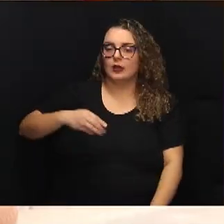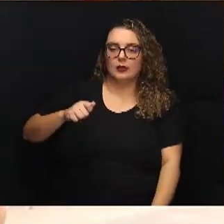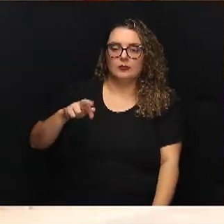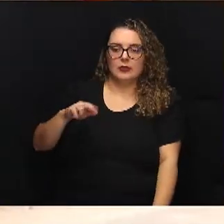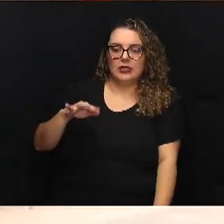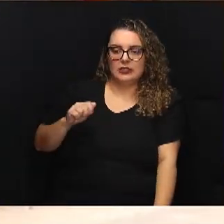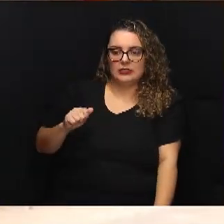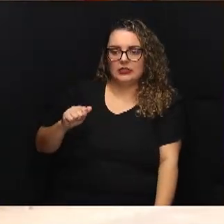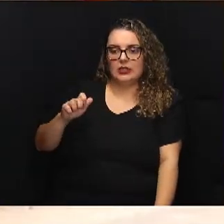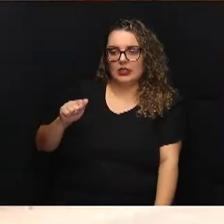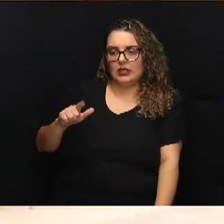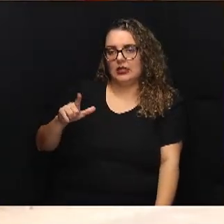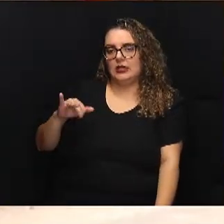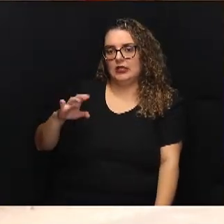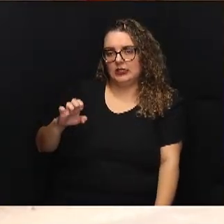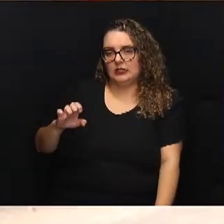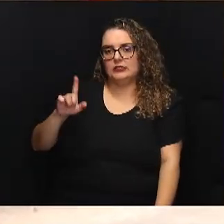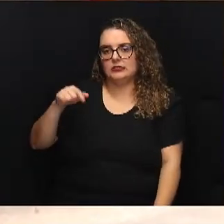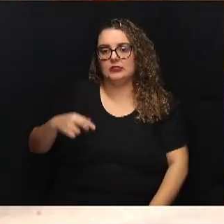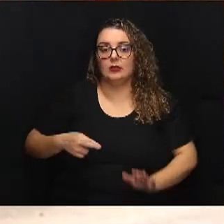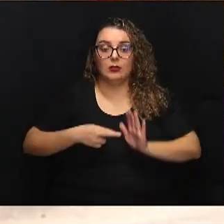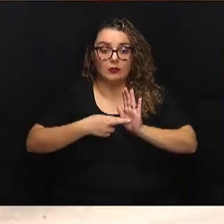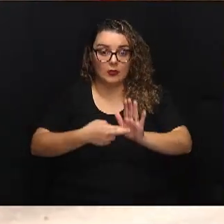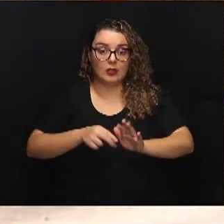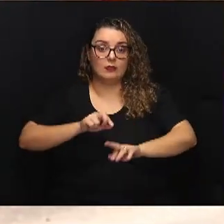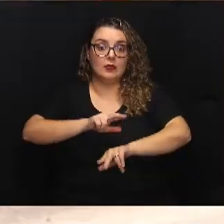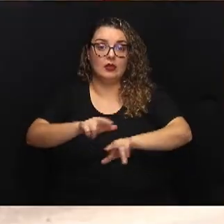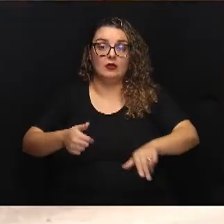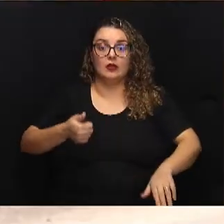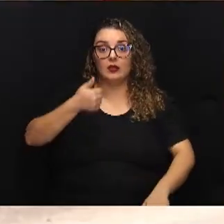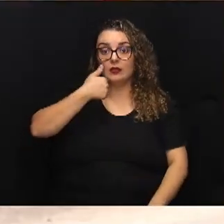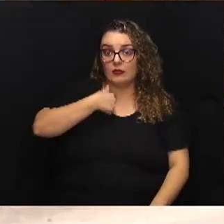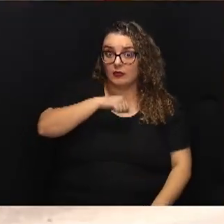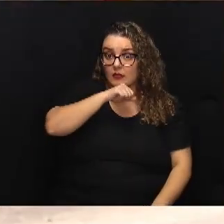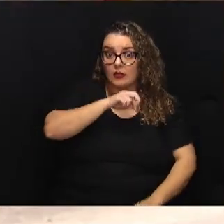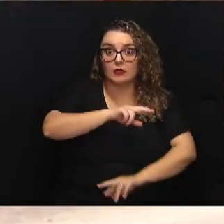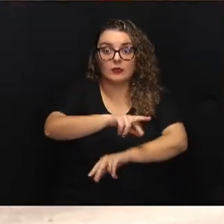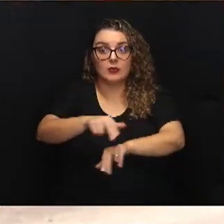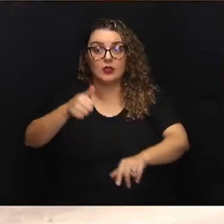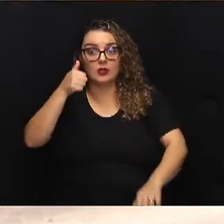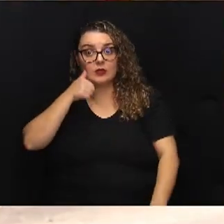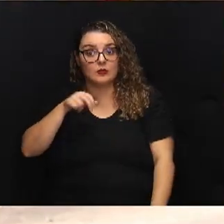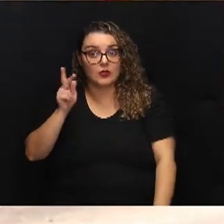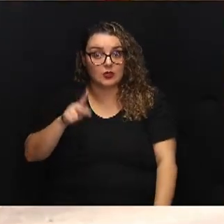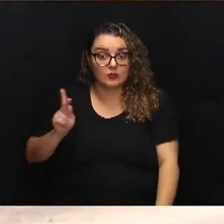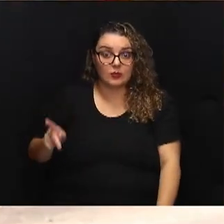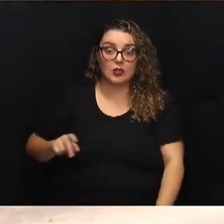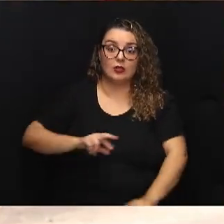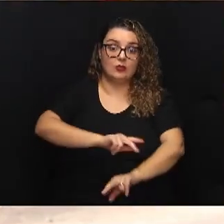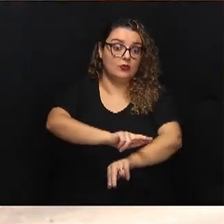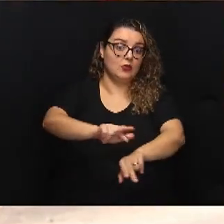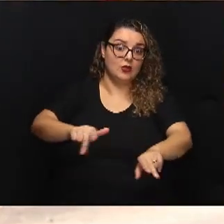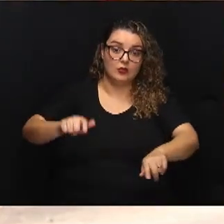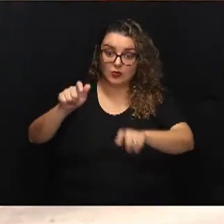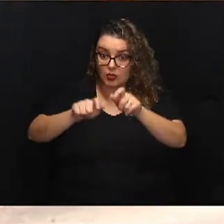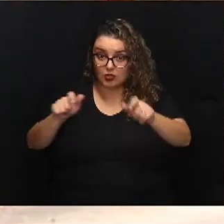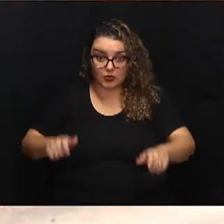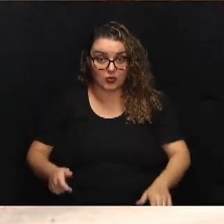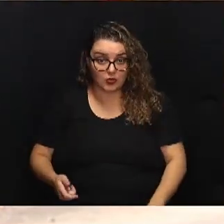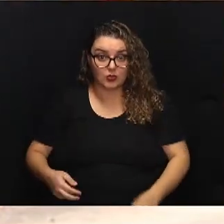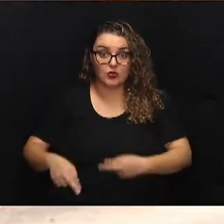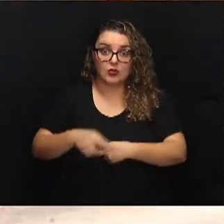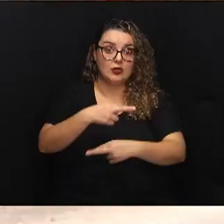uma referência, um exemplo, acho que para muitas mães, para muitas professoras, para muitas pessoas ligadas